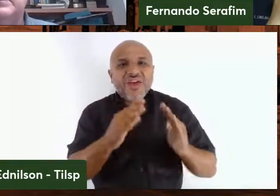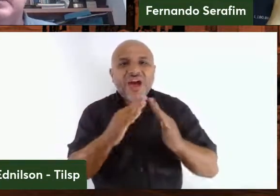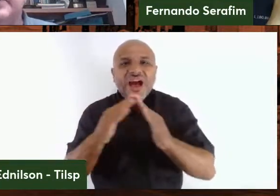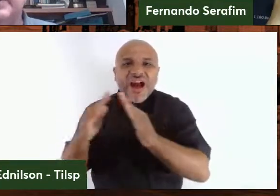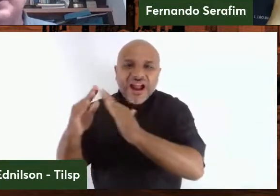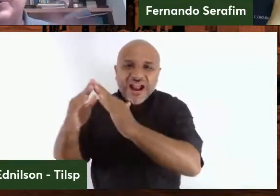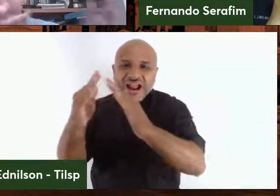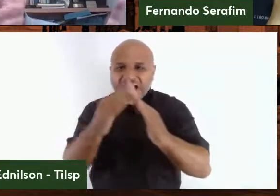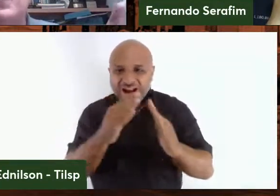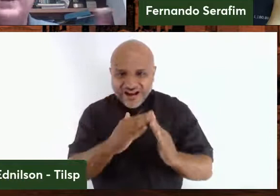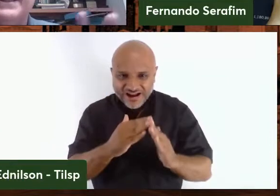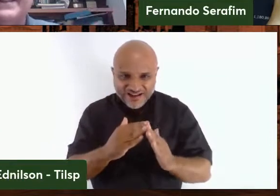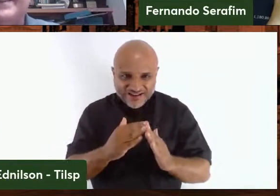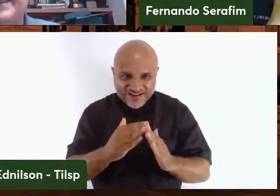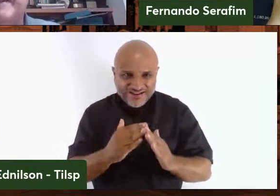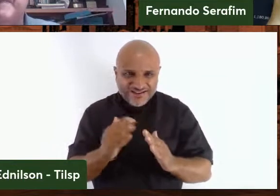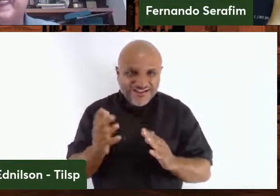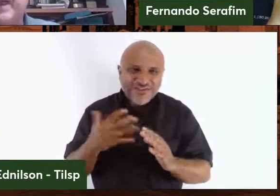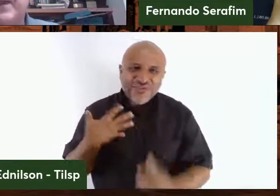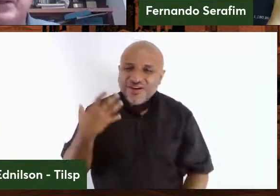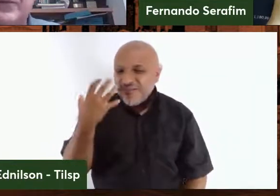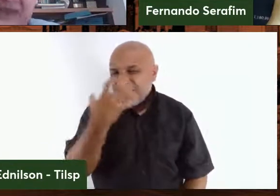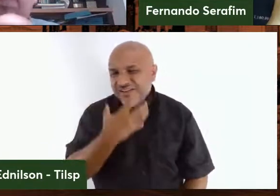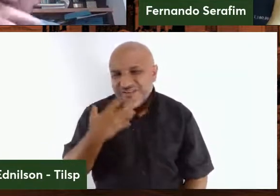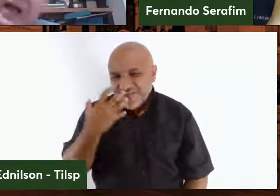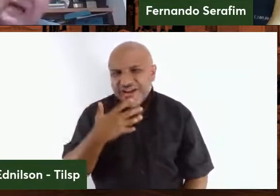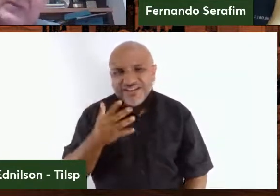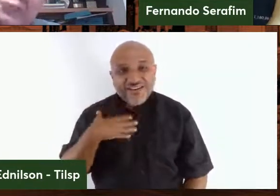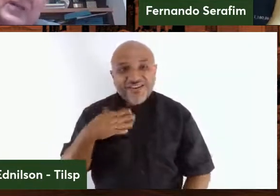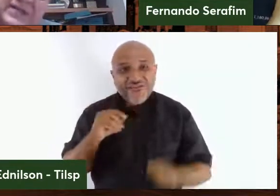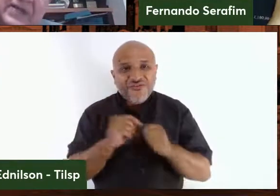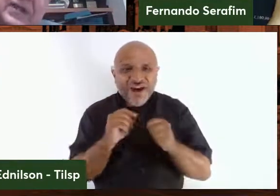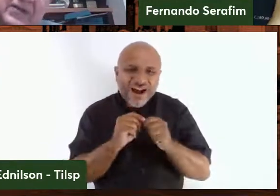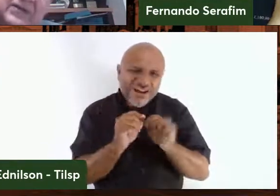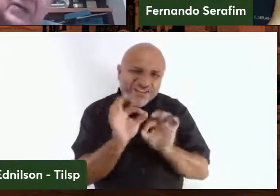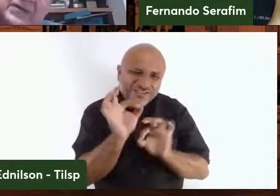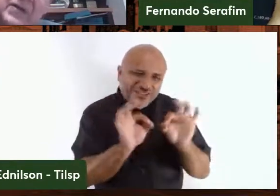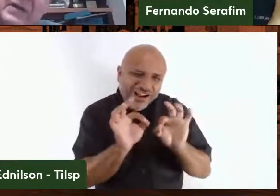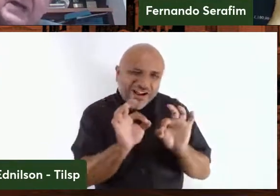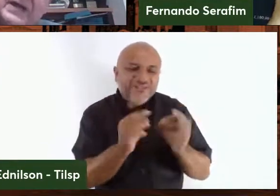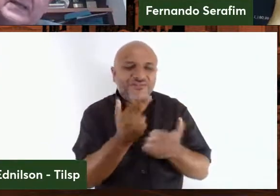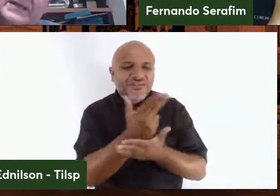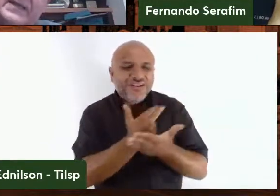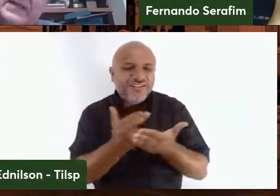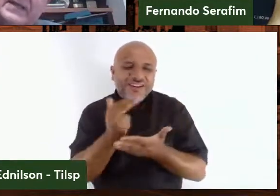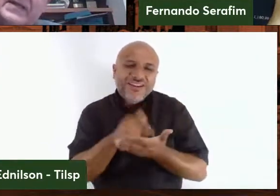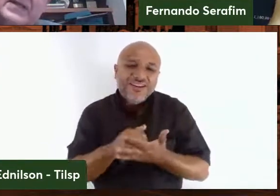as casas, vamos dizer, dos romances, né? Eu faço gráficos, desenho, e isso